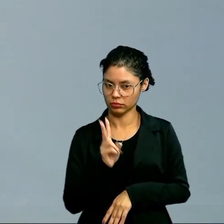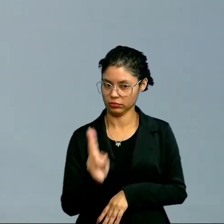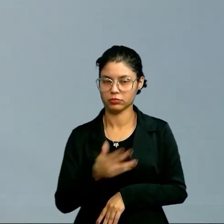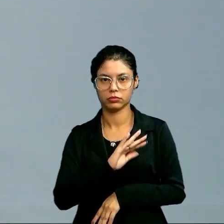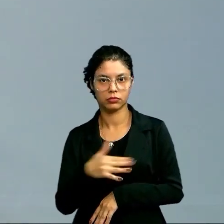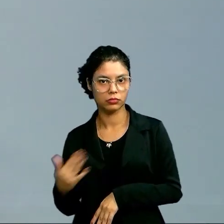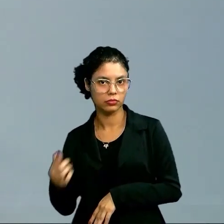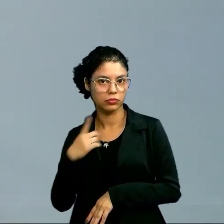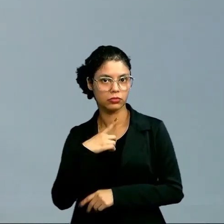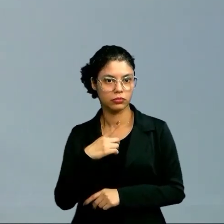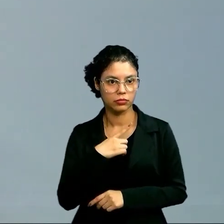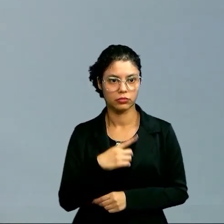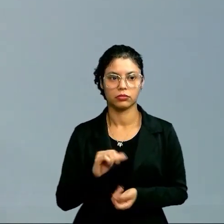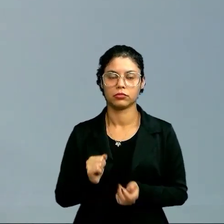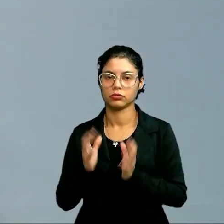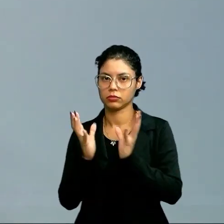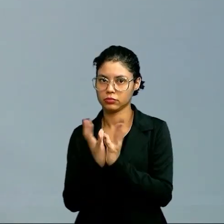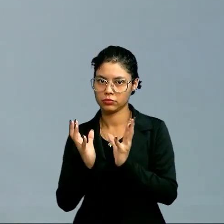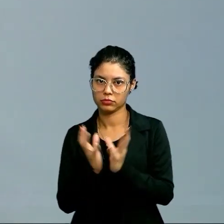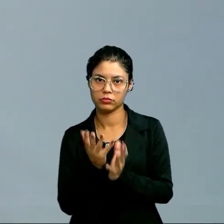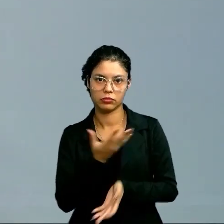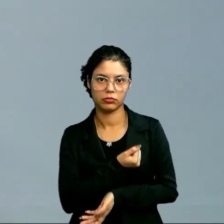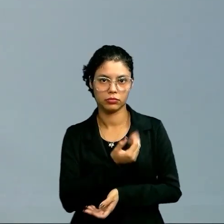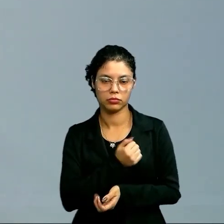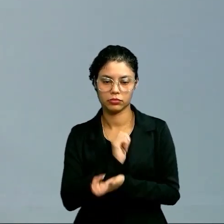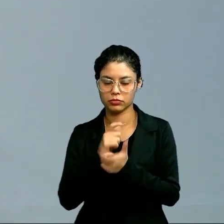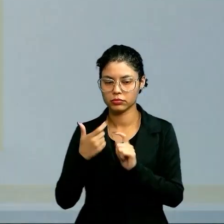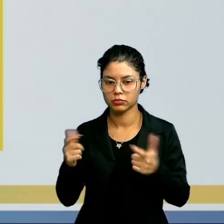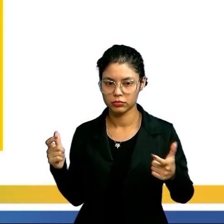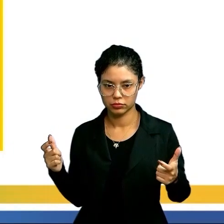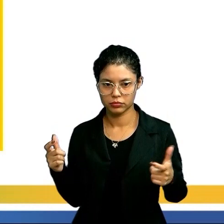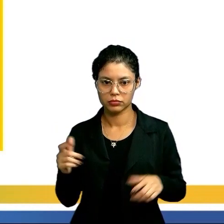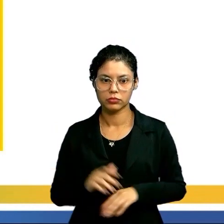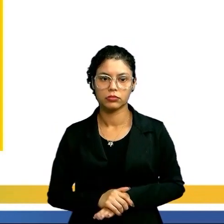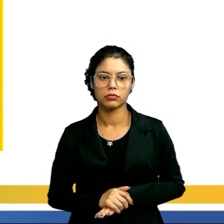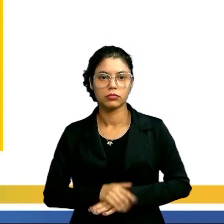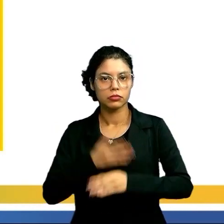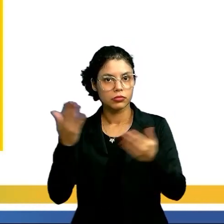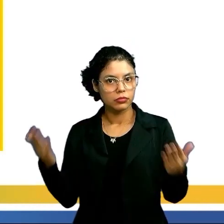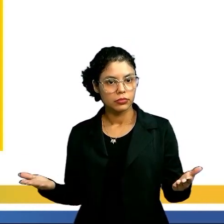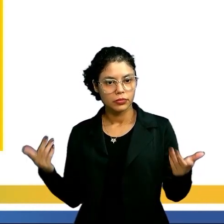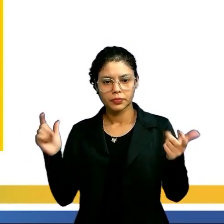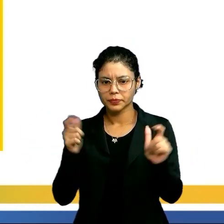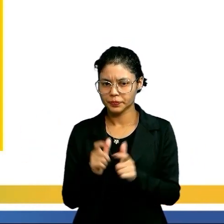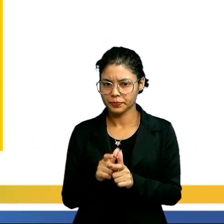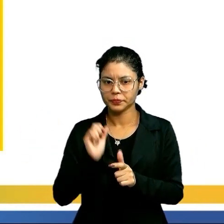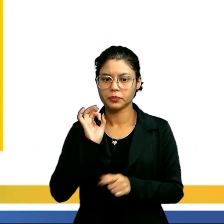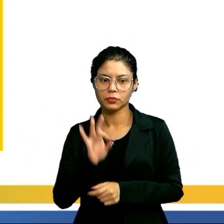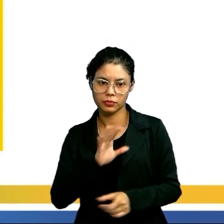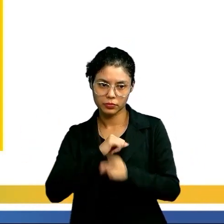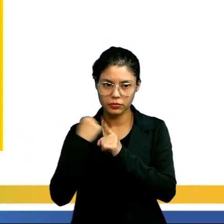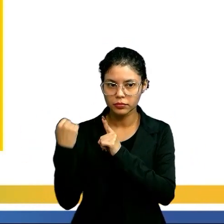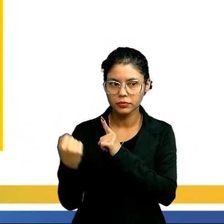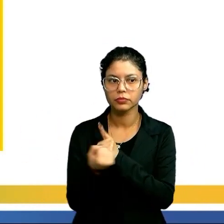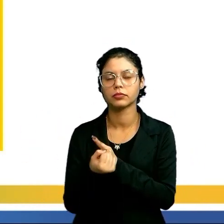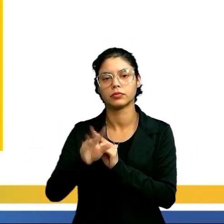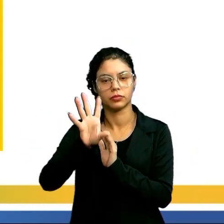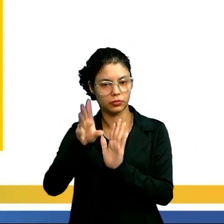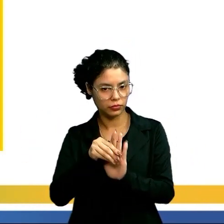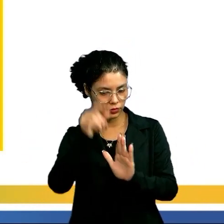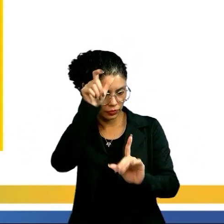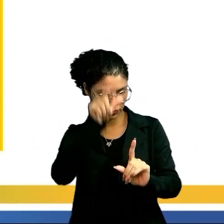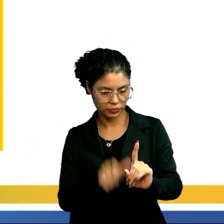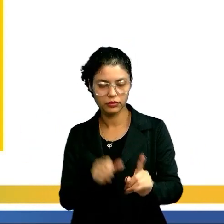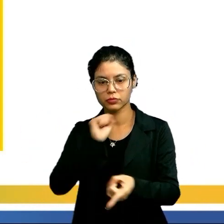se trata de um grupo numericamente muito alto. Então, minoria social refere-se